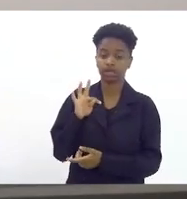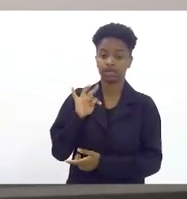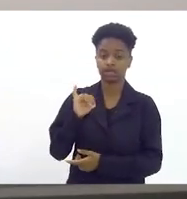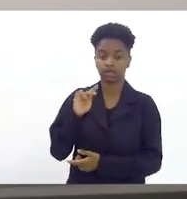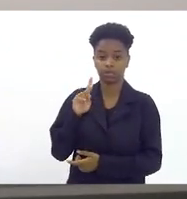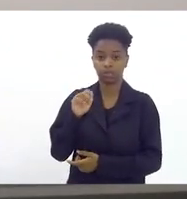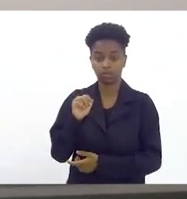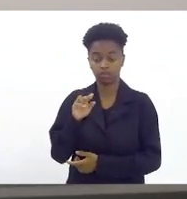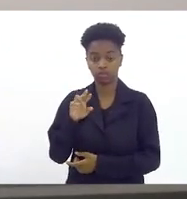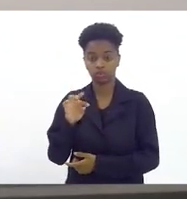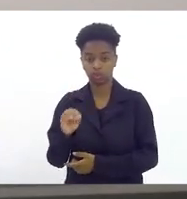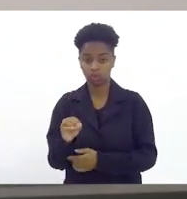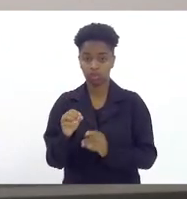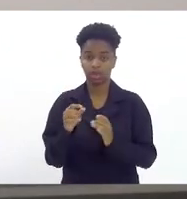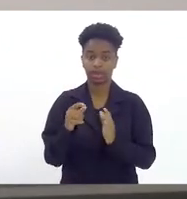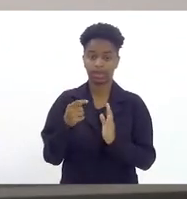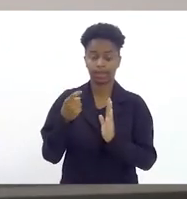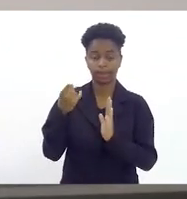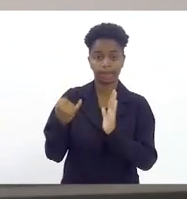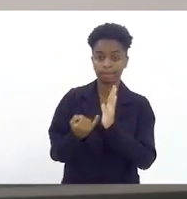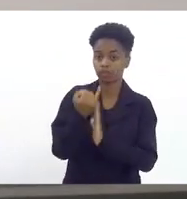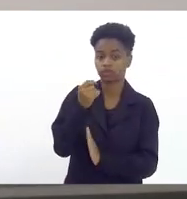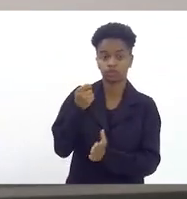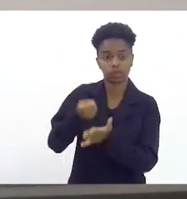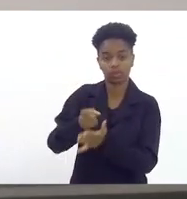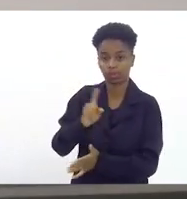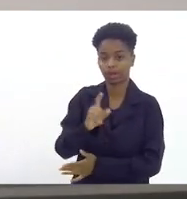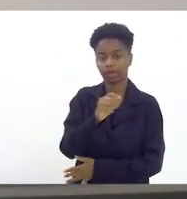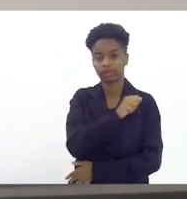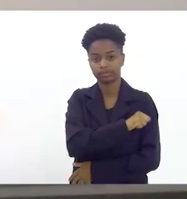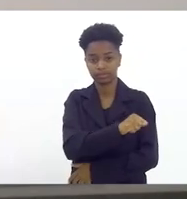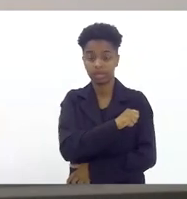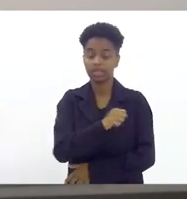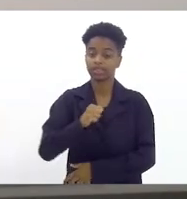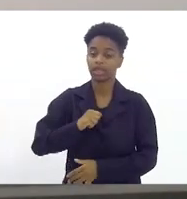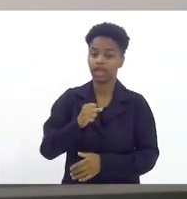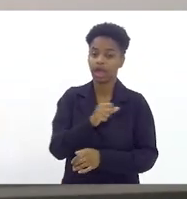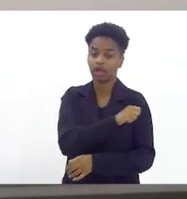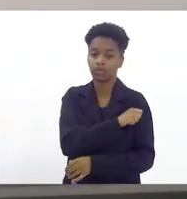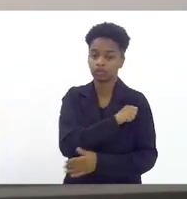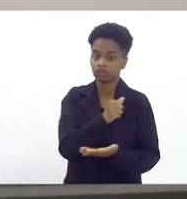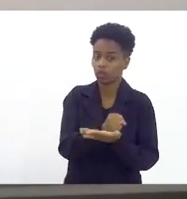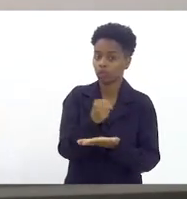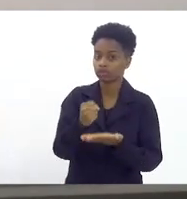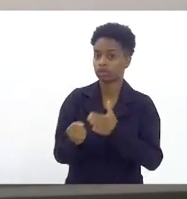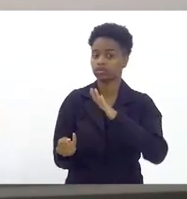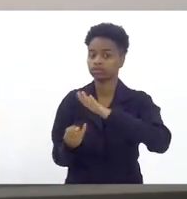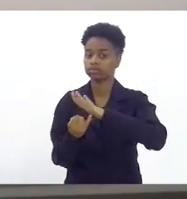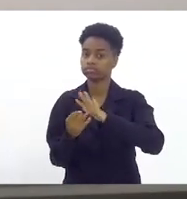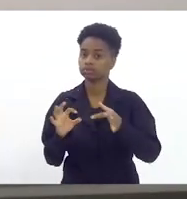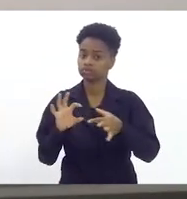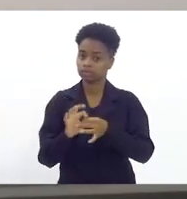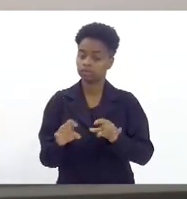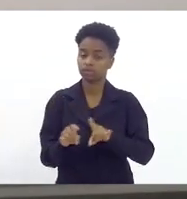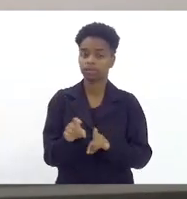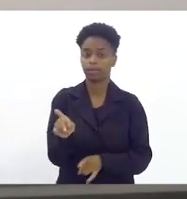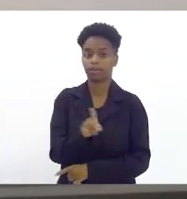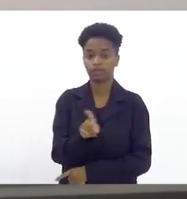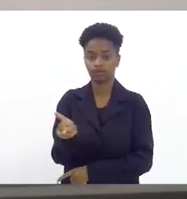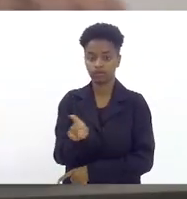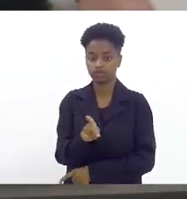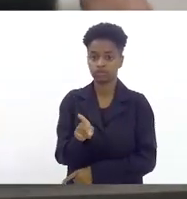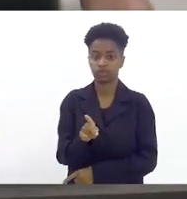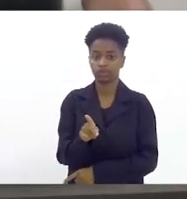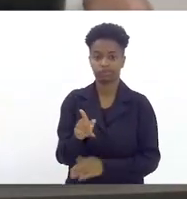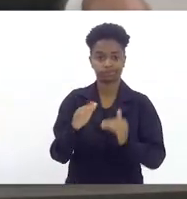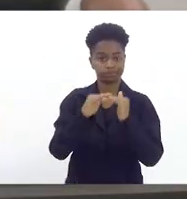recolhido para o Rio de Janeiro Você tem o aluno que tem um contrato com a instituição e tem o professor que está sendo